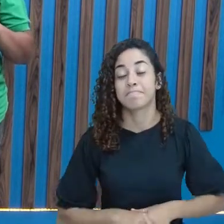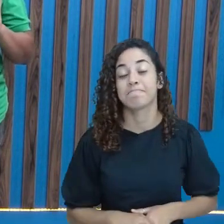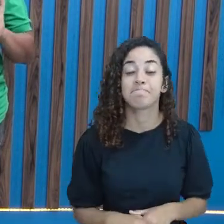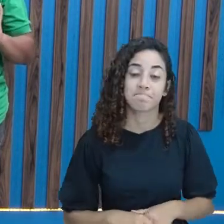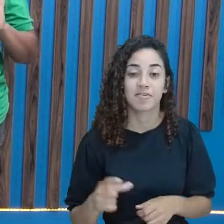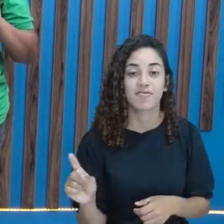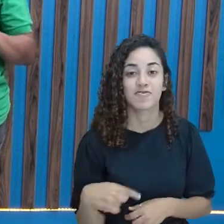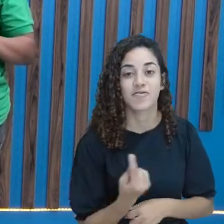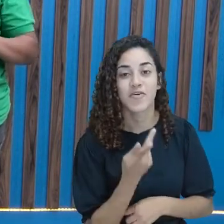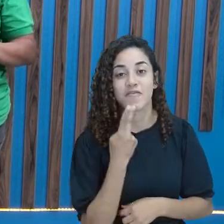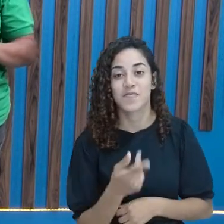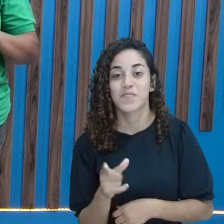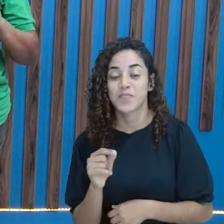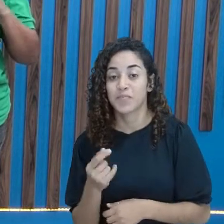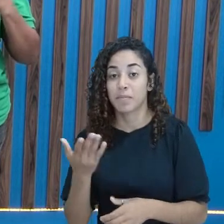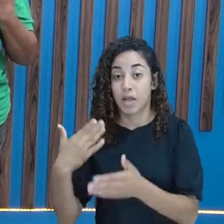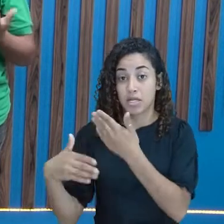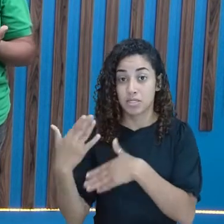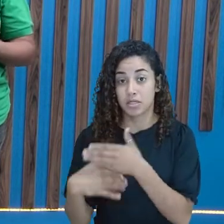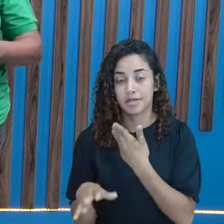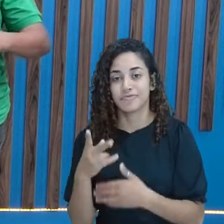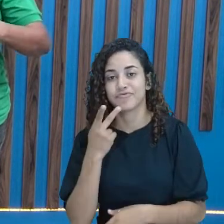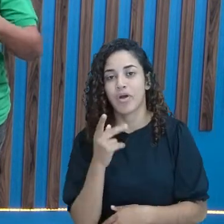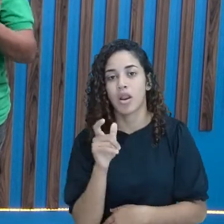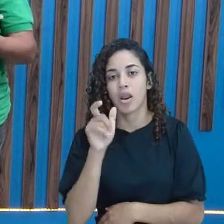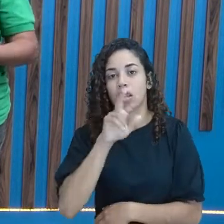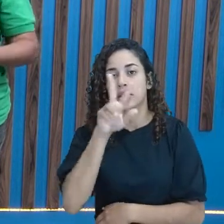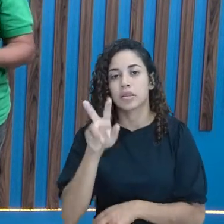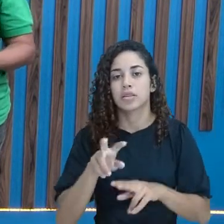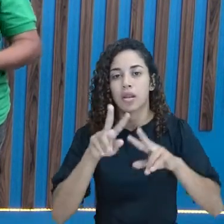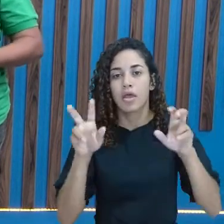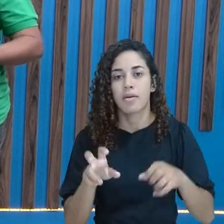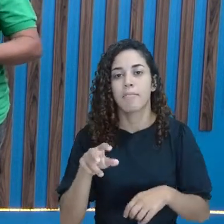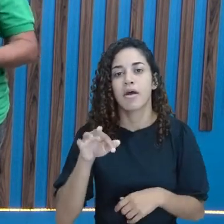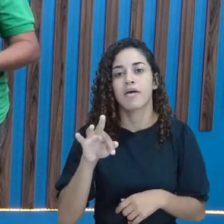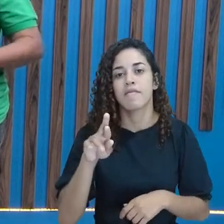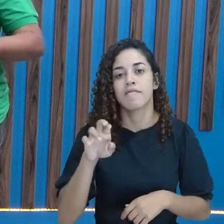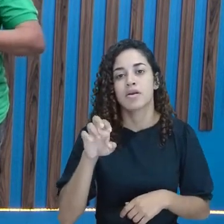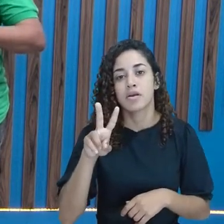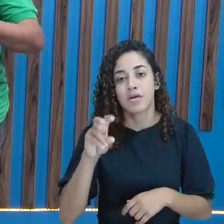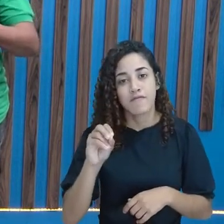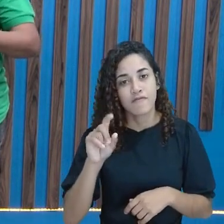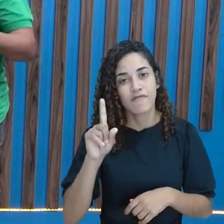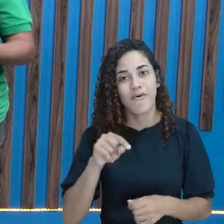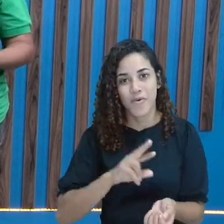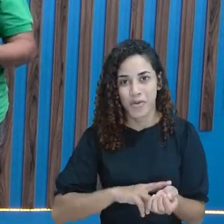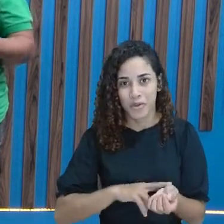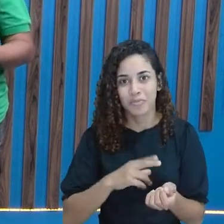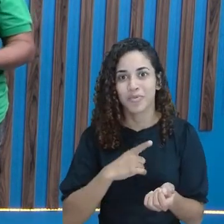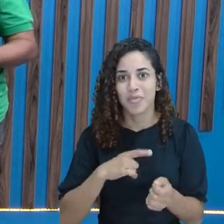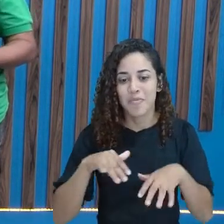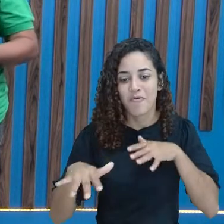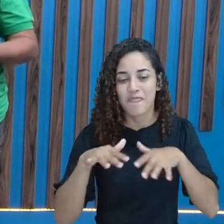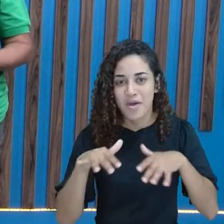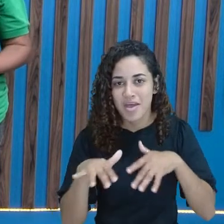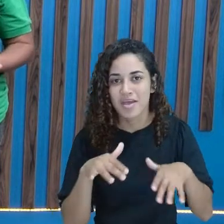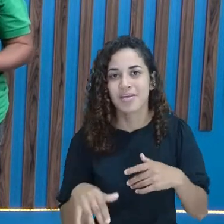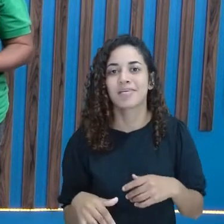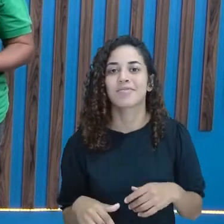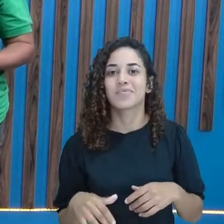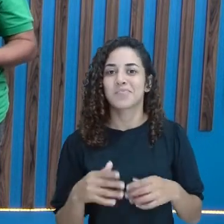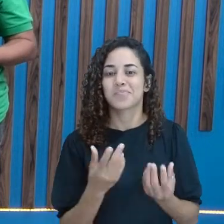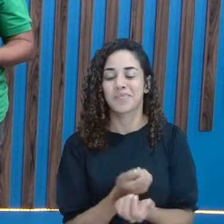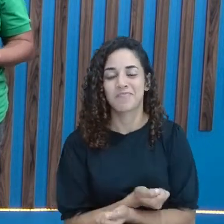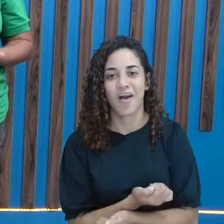Nós falamos na última aula sobre o frevo. Que é um ritmo, que é um movimento, que tem muitos movimentos. É uma dança com muitos